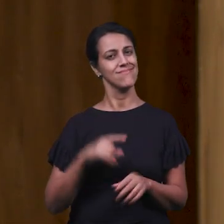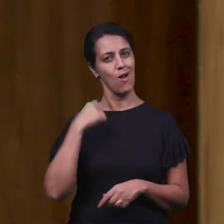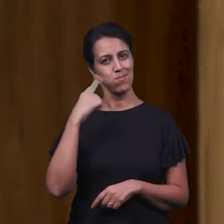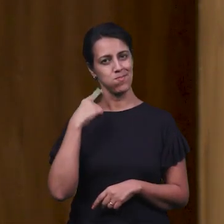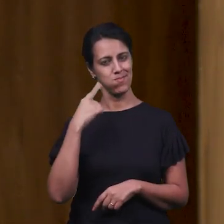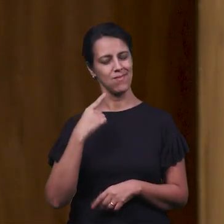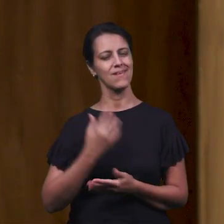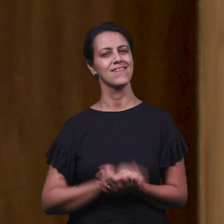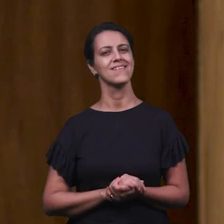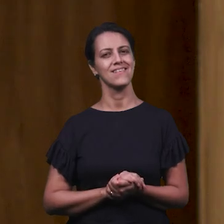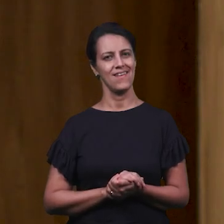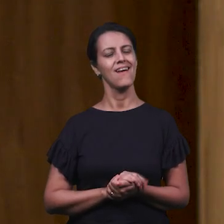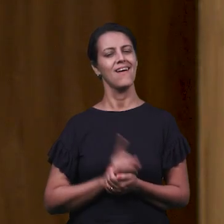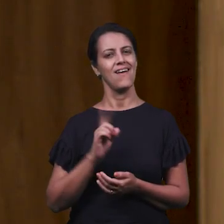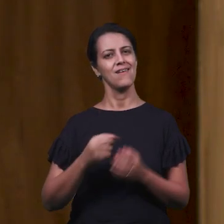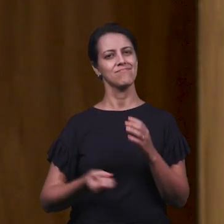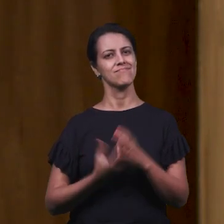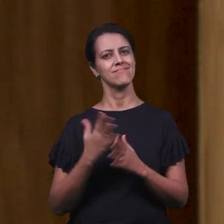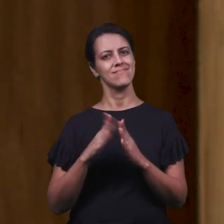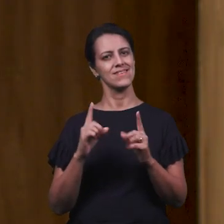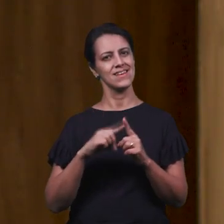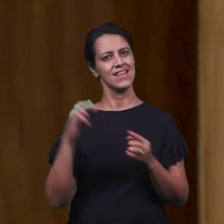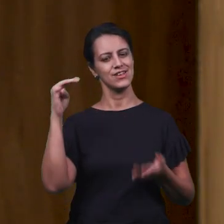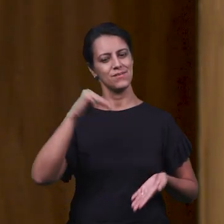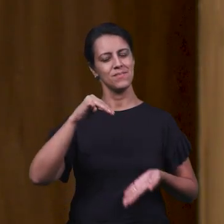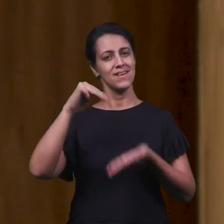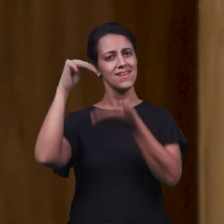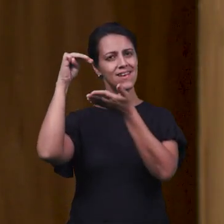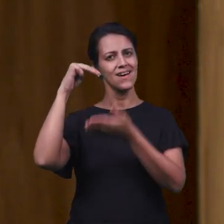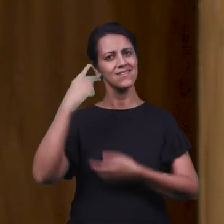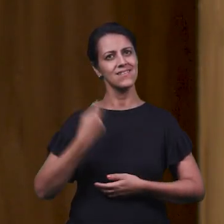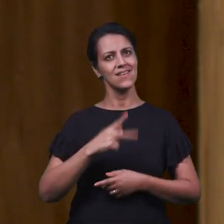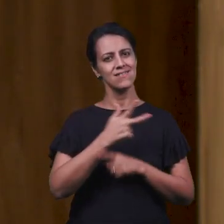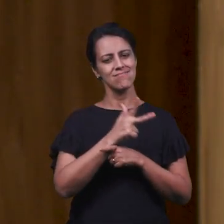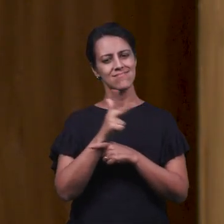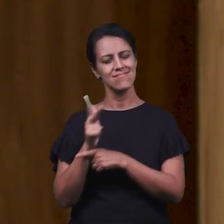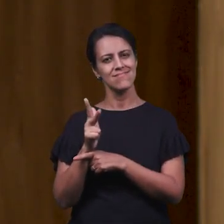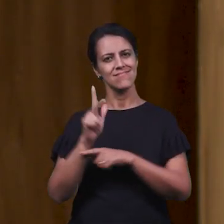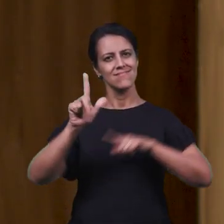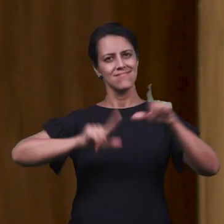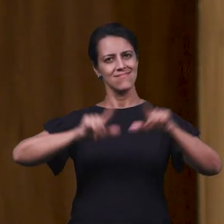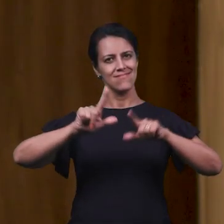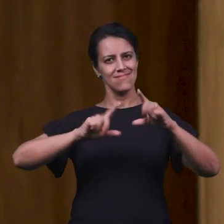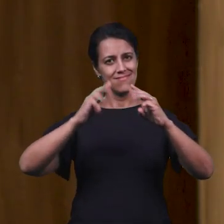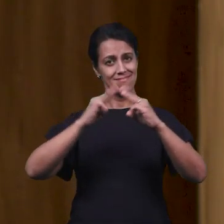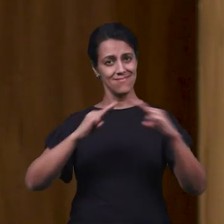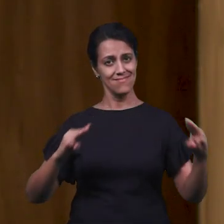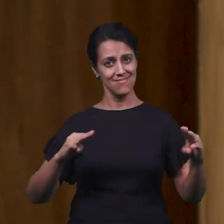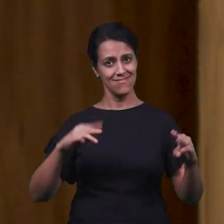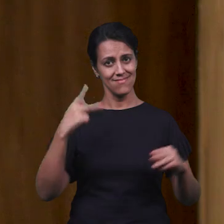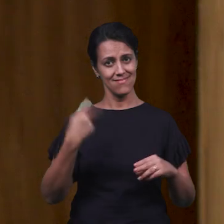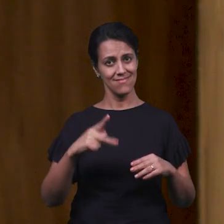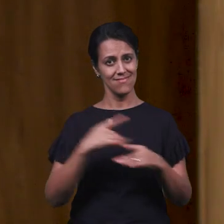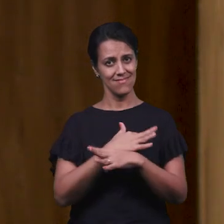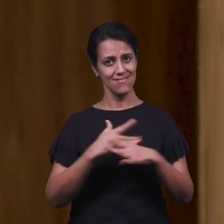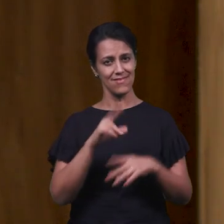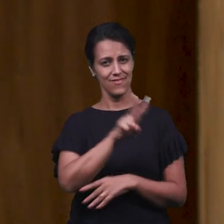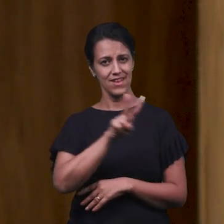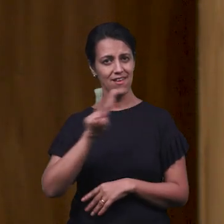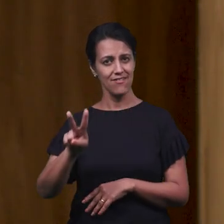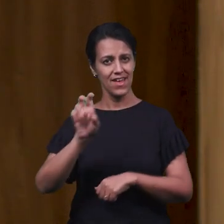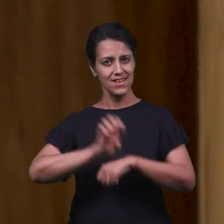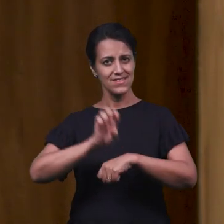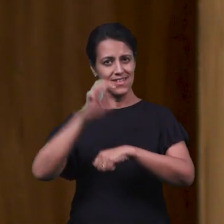pela Igreja Cristã Maranata, gravado nos estúdios da TV Manaim, na cidade de Vila Velha, no estado do Espírito Santo.